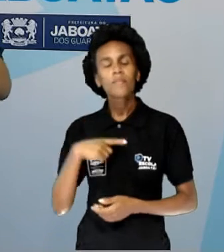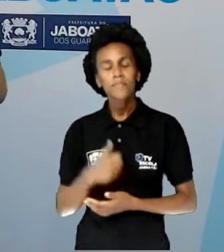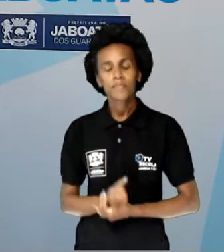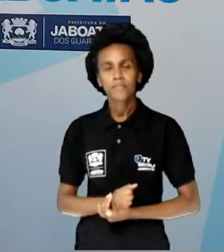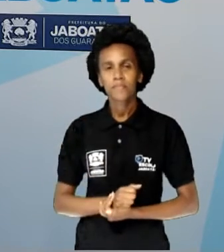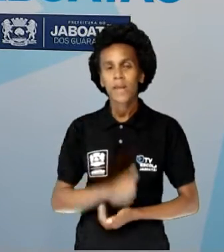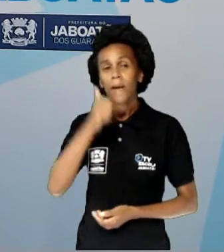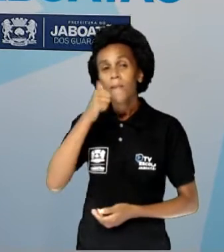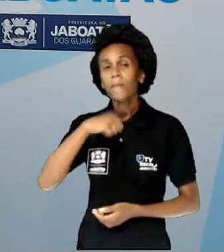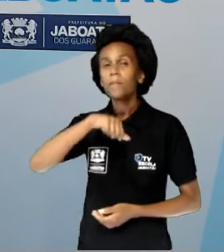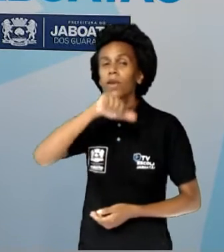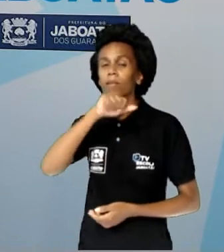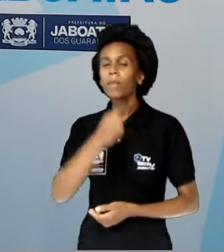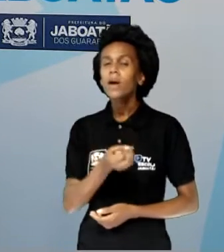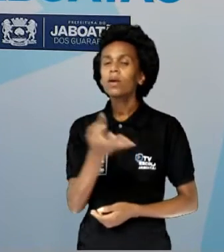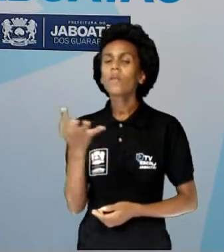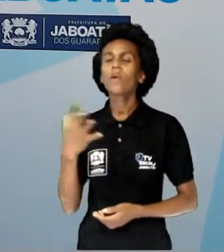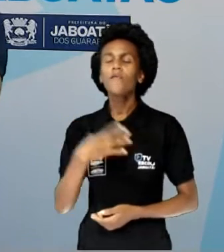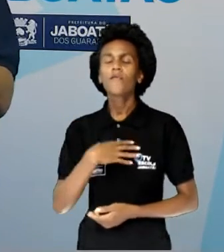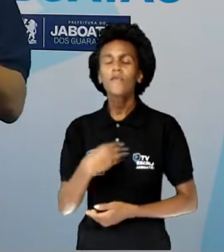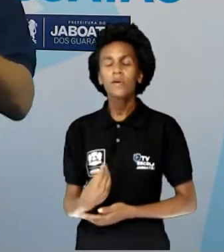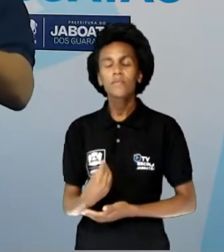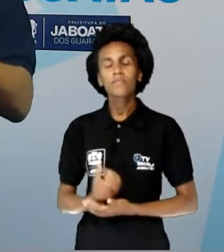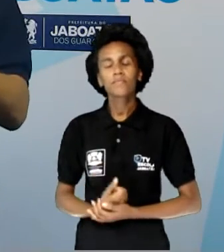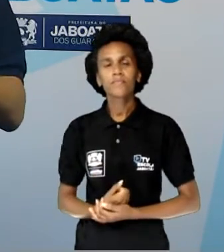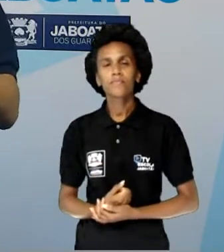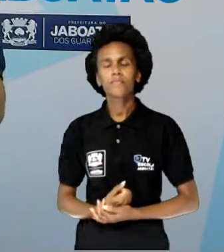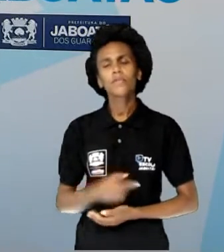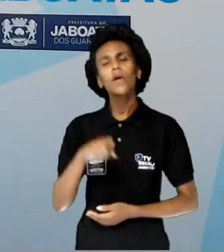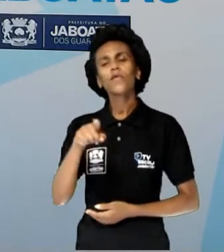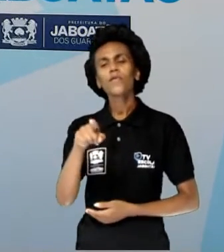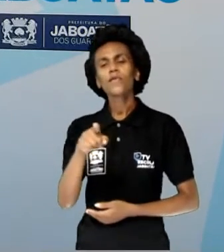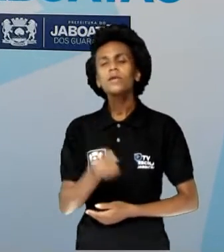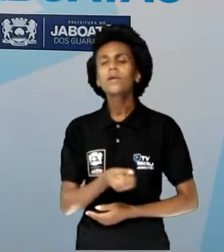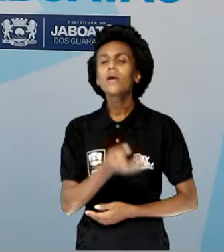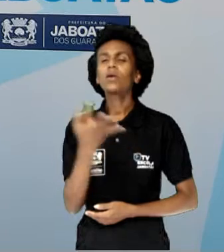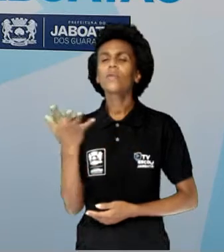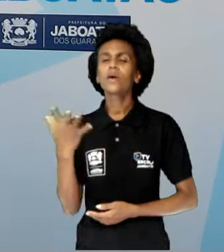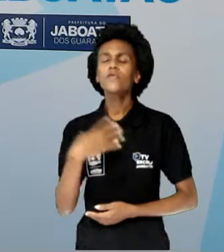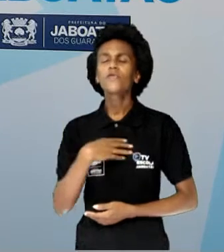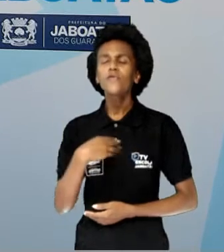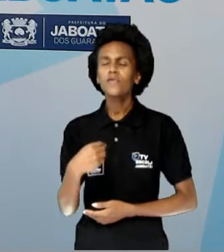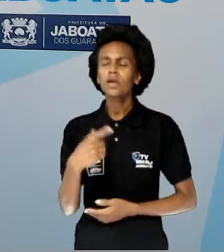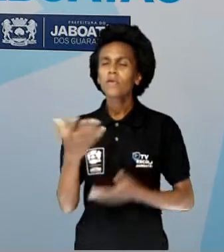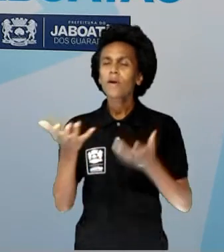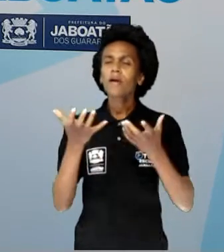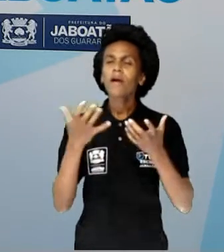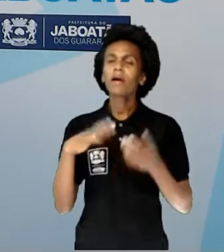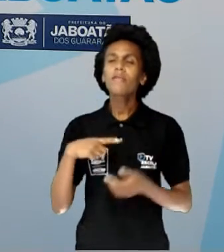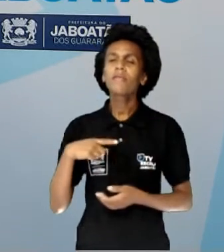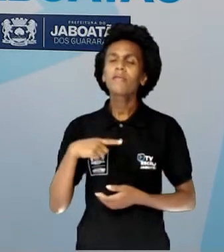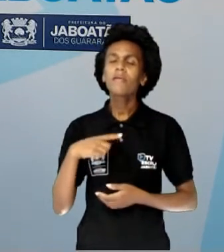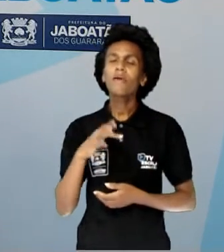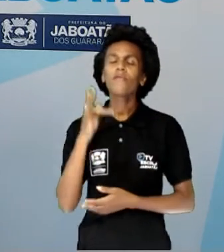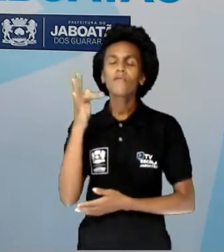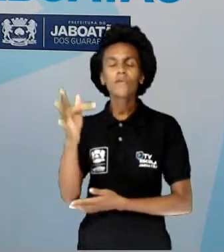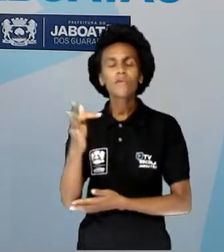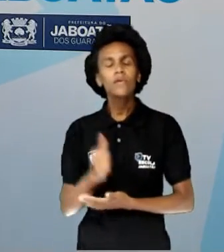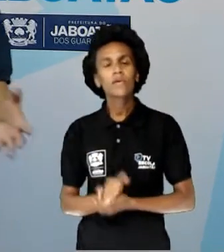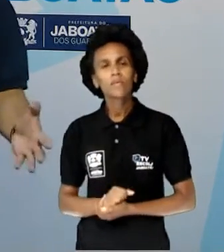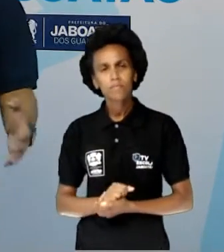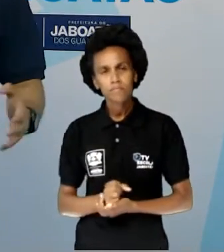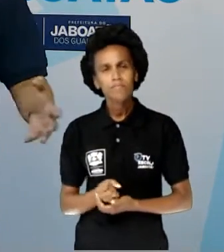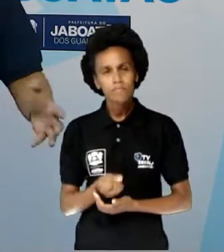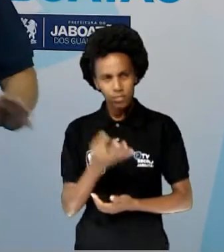filhos ela teve? Agora faça uma pergunta. E você? Quantos filhos vai querer ter? Será que é a mesma quantidade? Será que tem